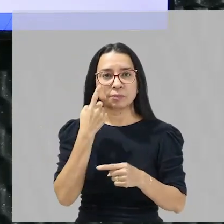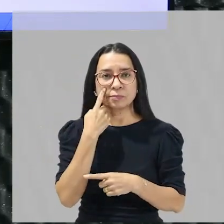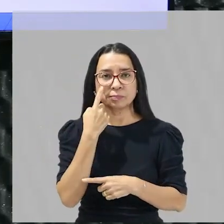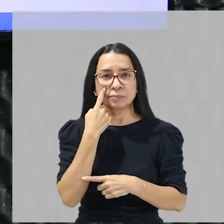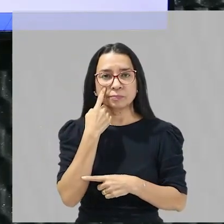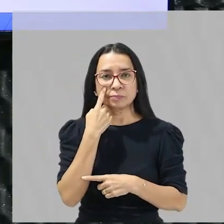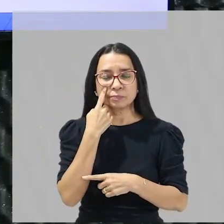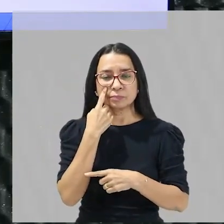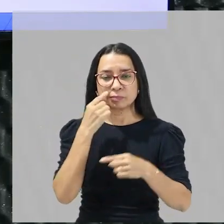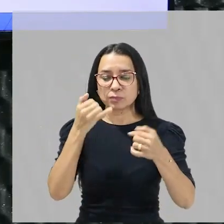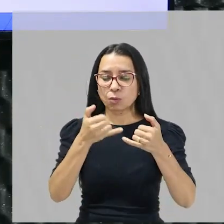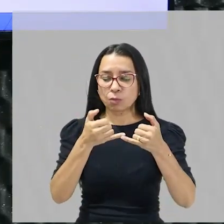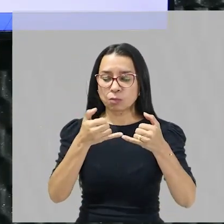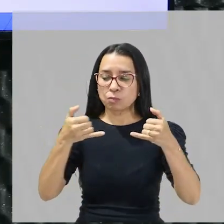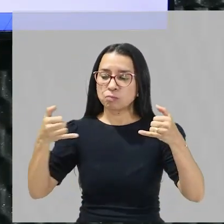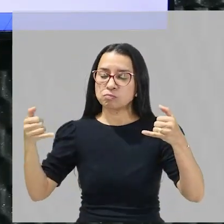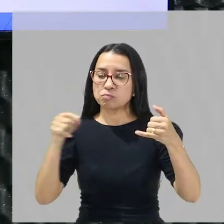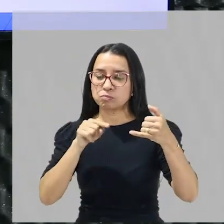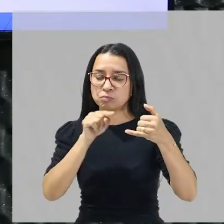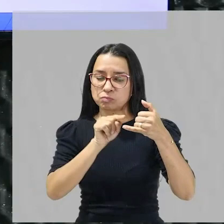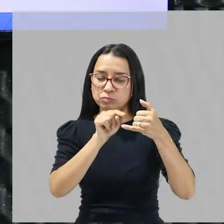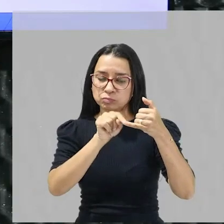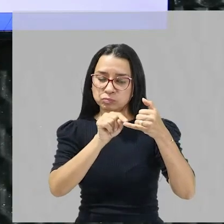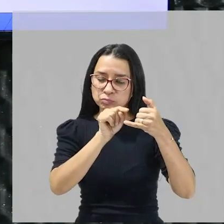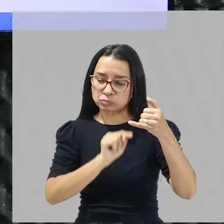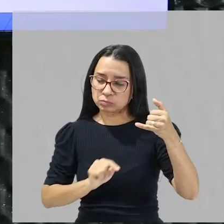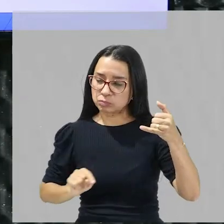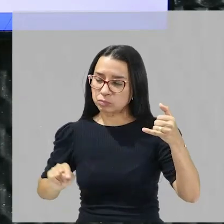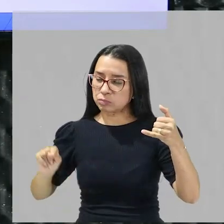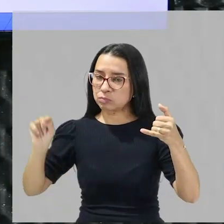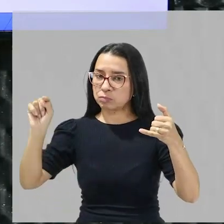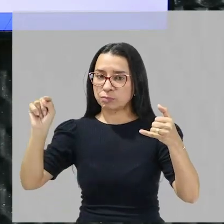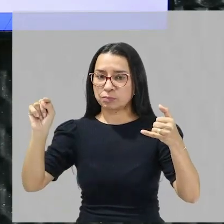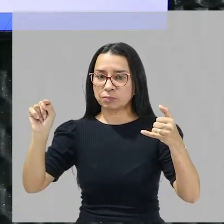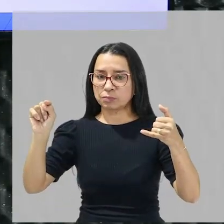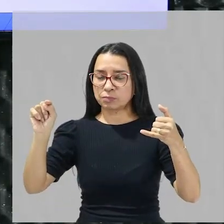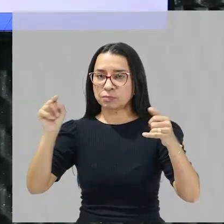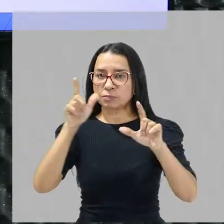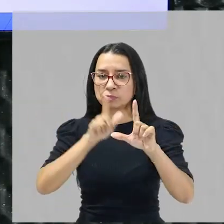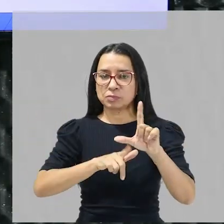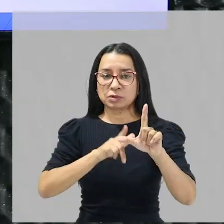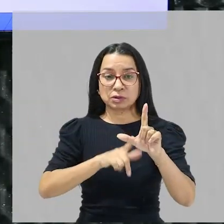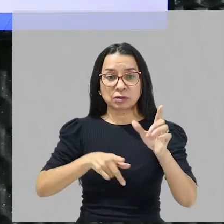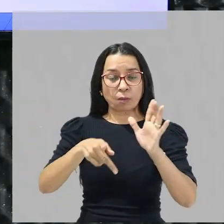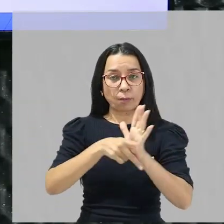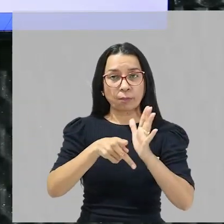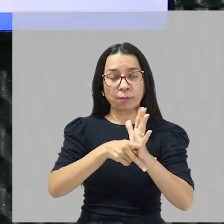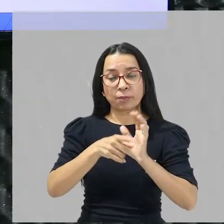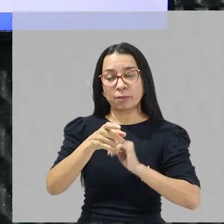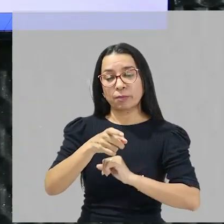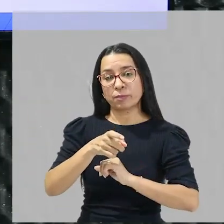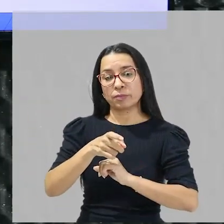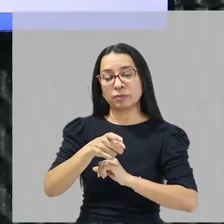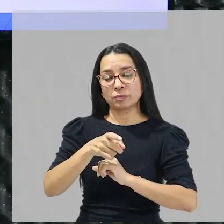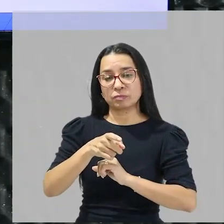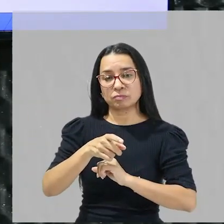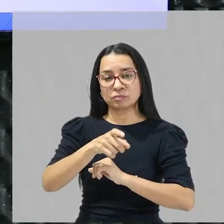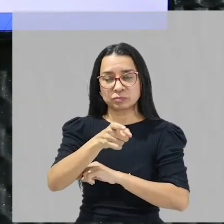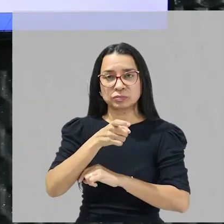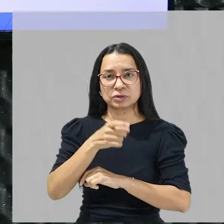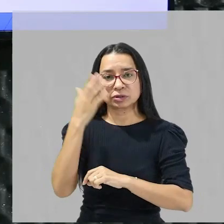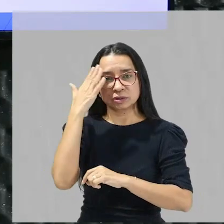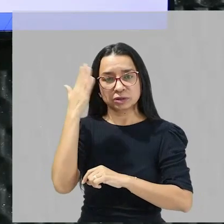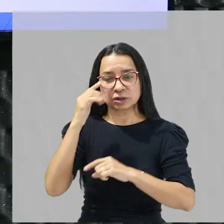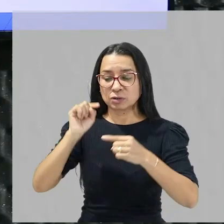Veja esse eixo aqui, onde estão as raízes, que ele é o próprio eixo x. Então, entenda que tudo que